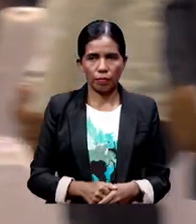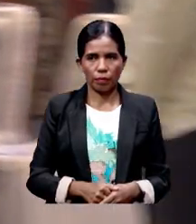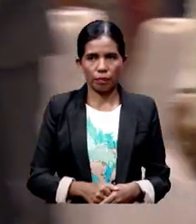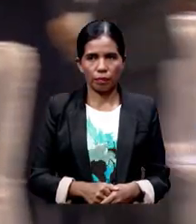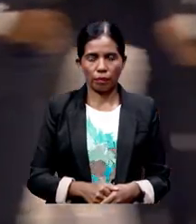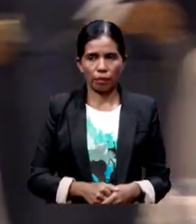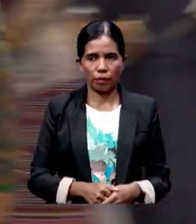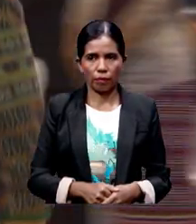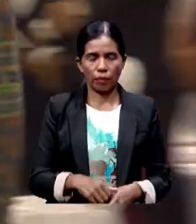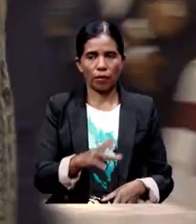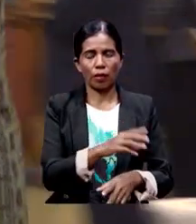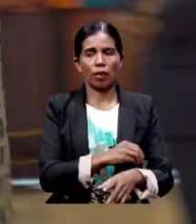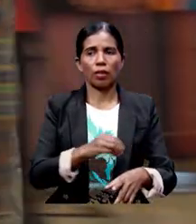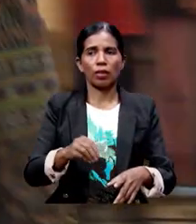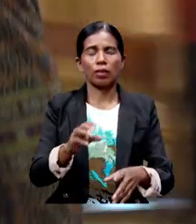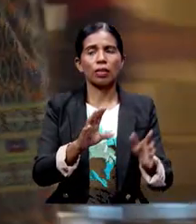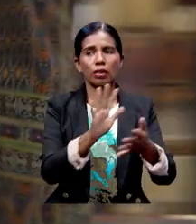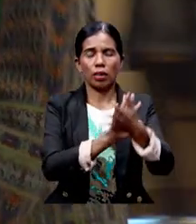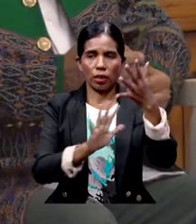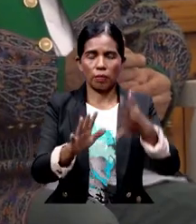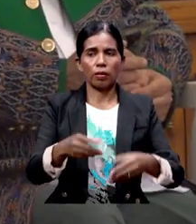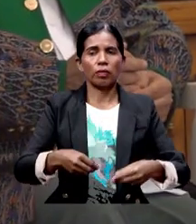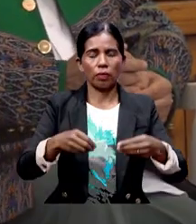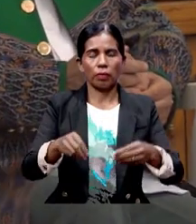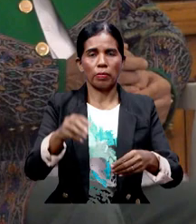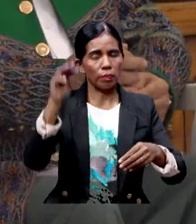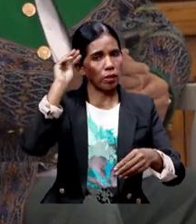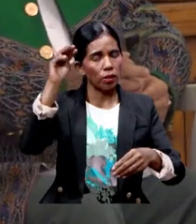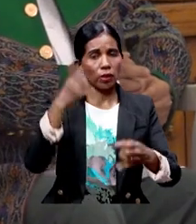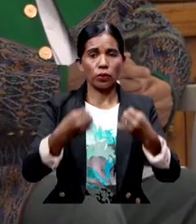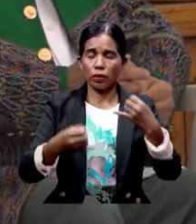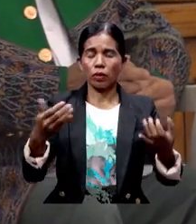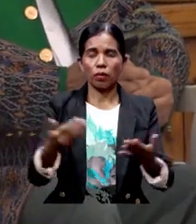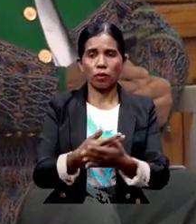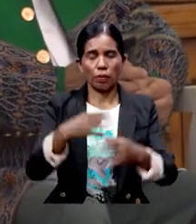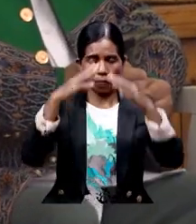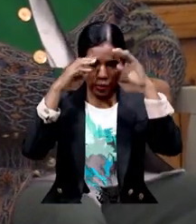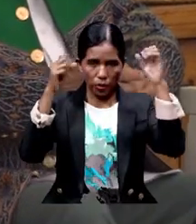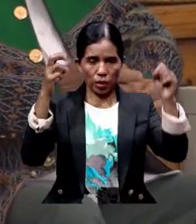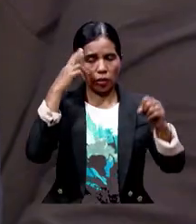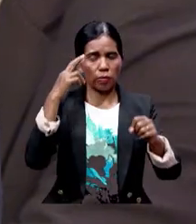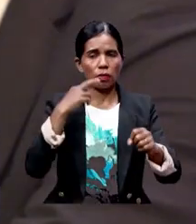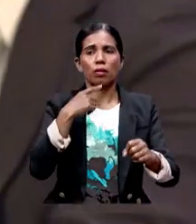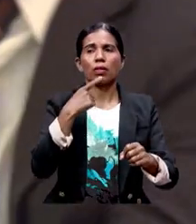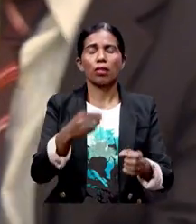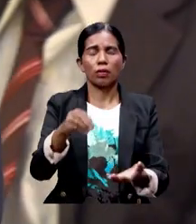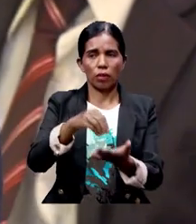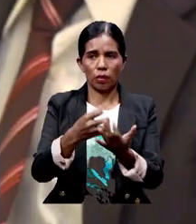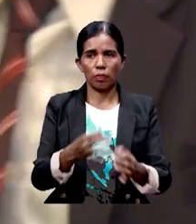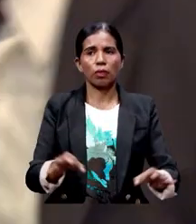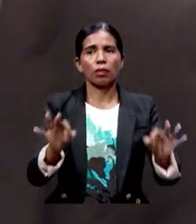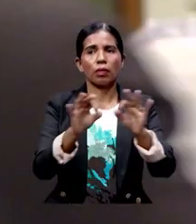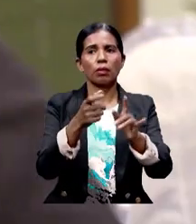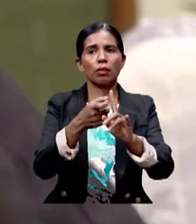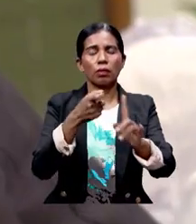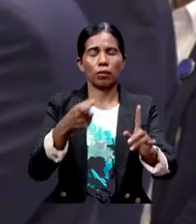E a cerimônia tomada de posse para o Ministro de Justiça Fon, Sérgio Ornay, Presidente da República José Ramos Horta, Rousseau Empossado, a total prioridade, liu